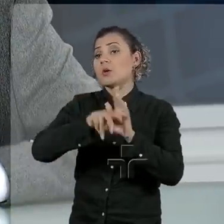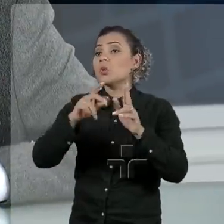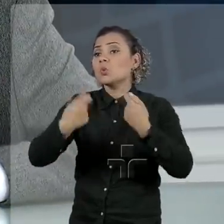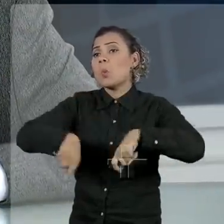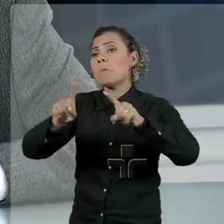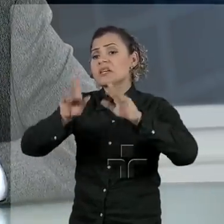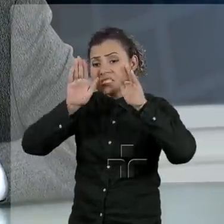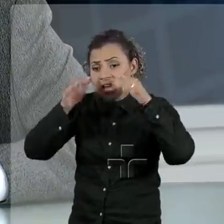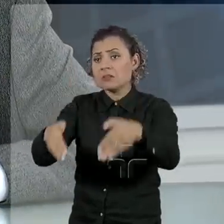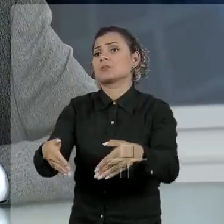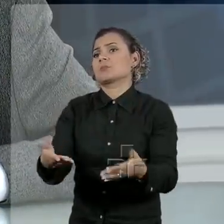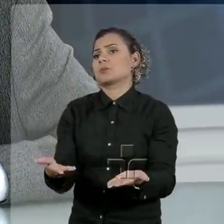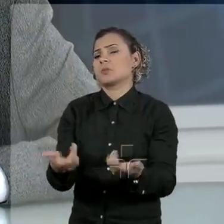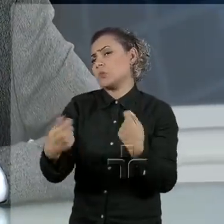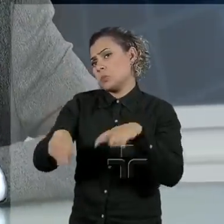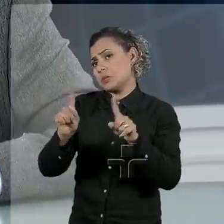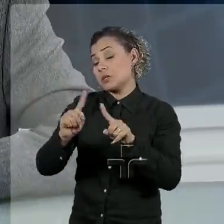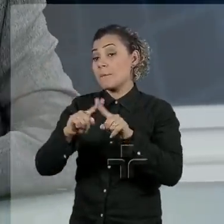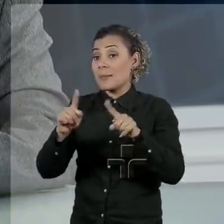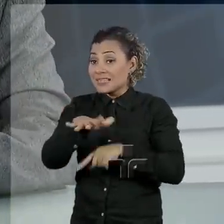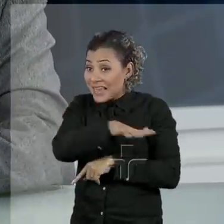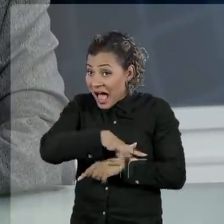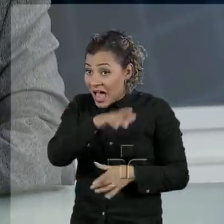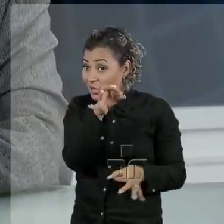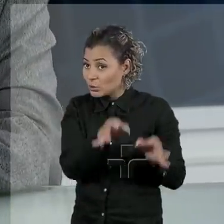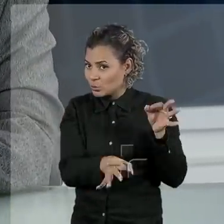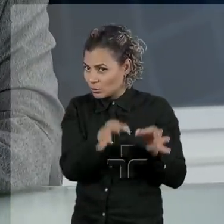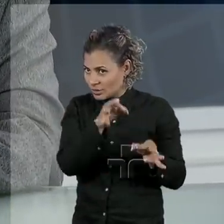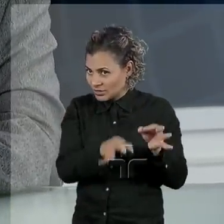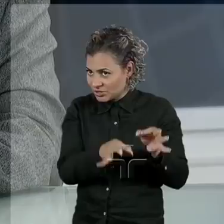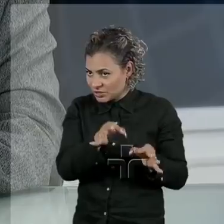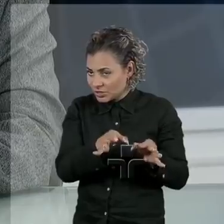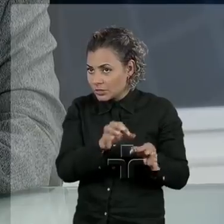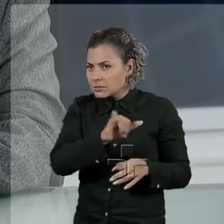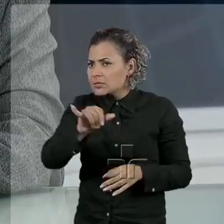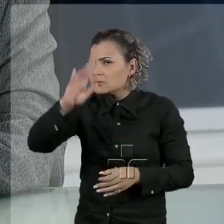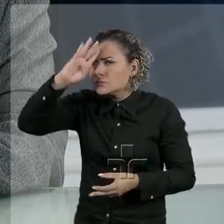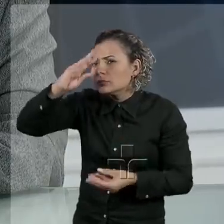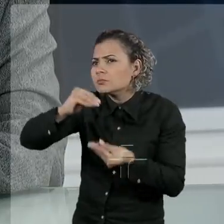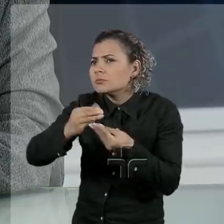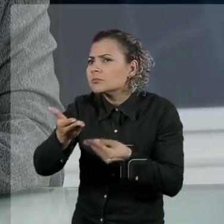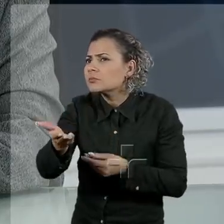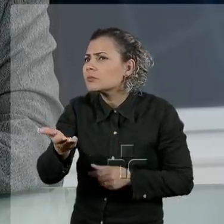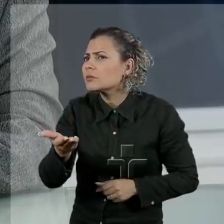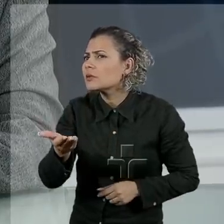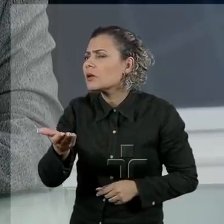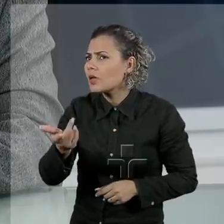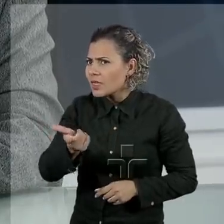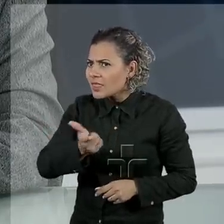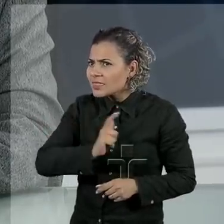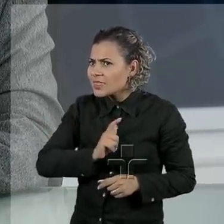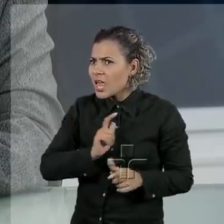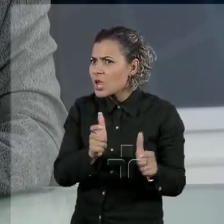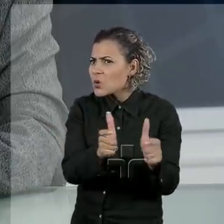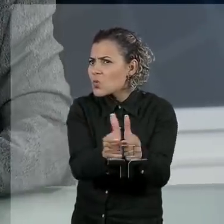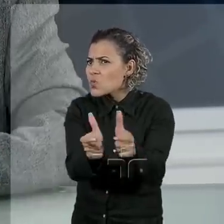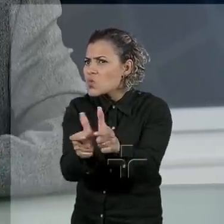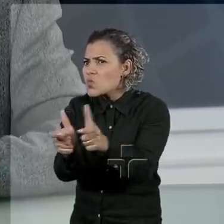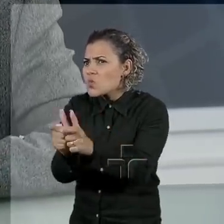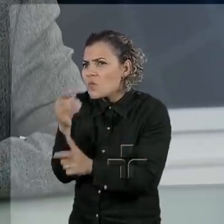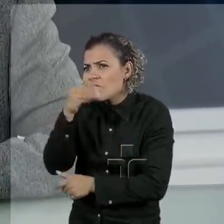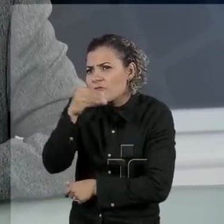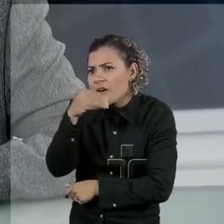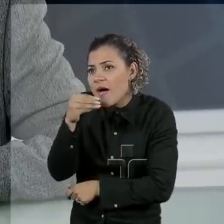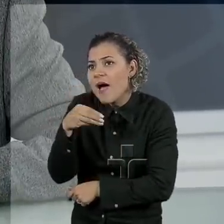específico, mas dentro da jurisprudência, acho que uma vez que você entendeu que existem determinados grupos vulneráveis